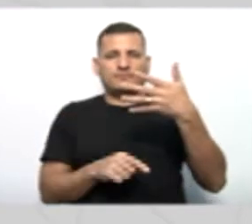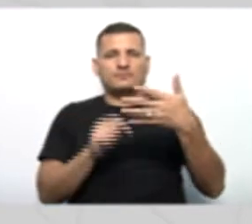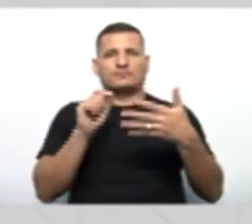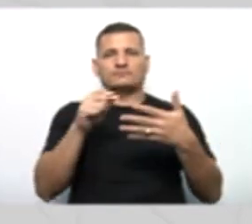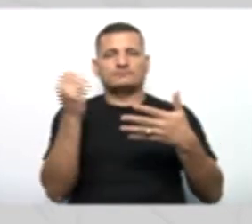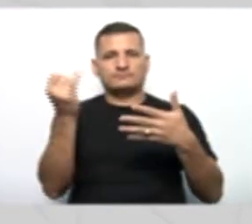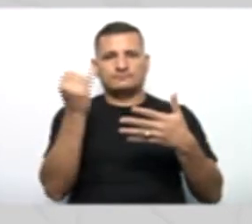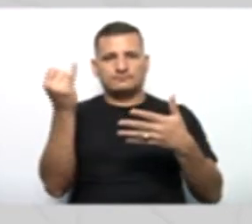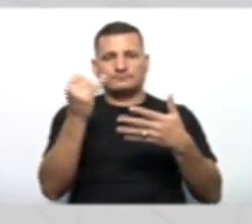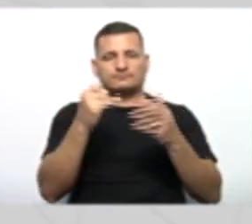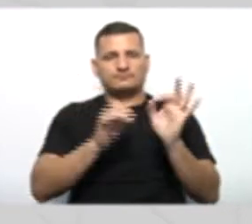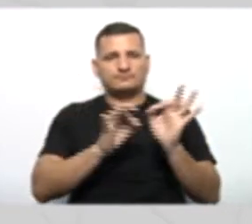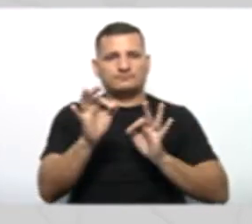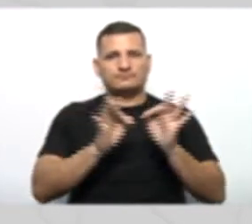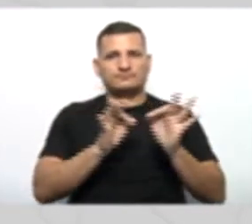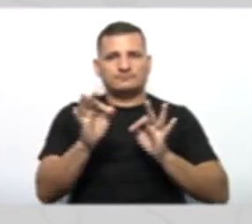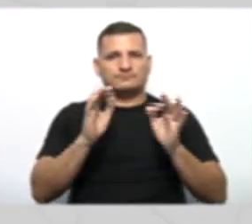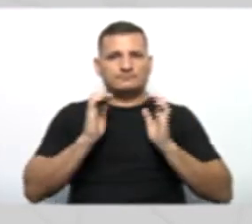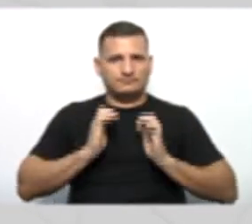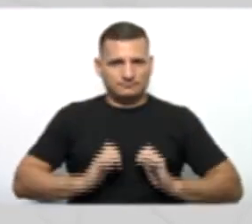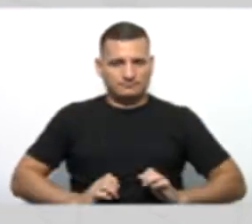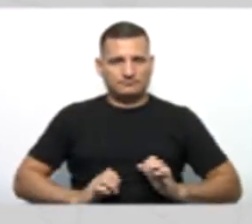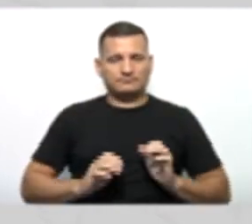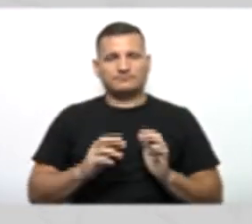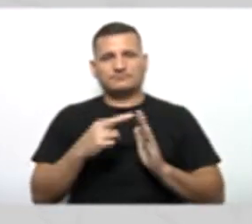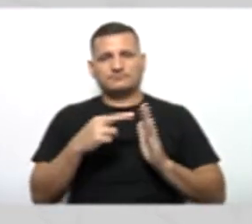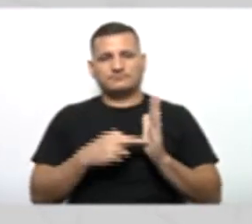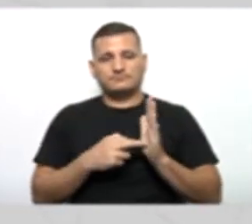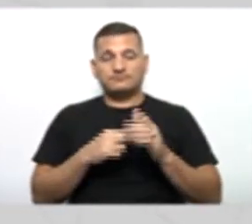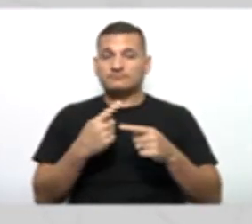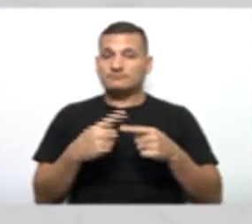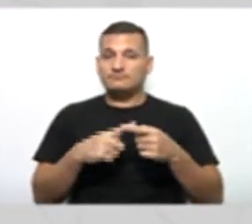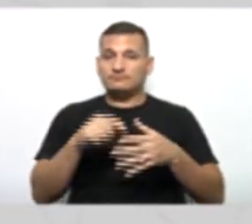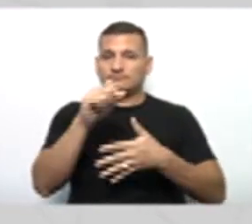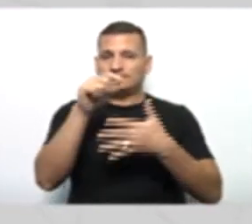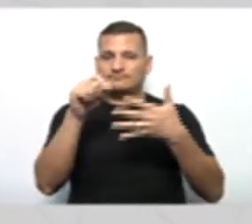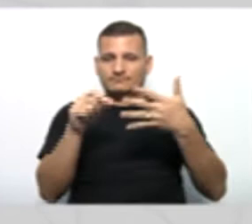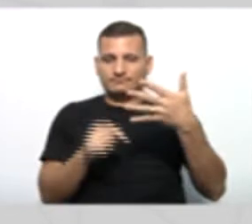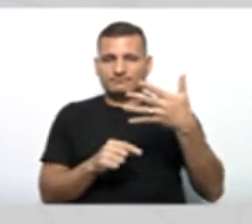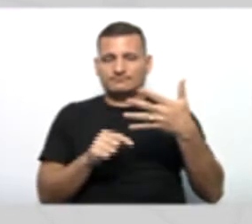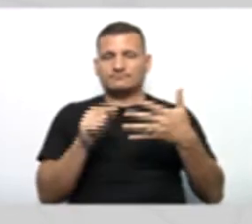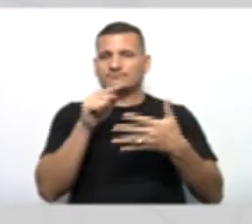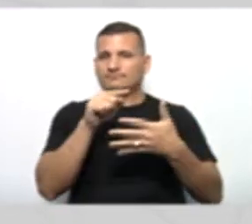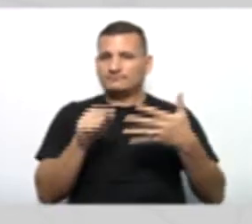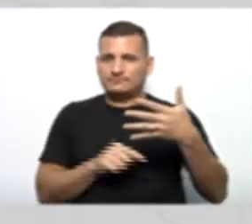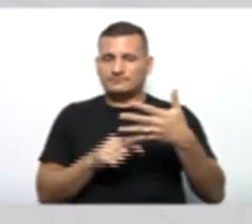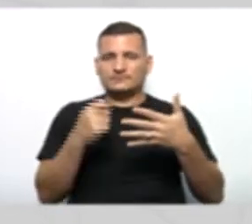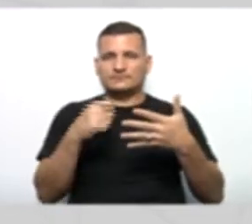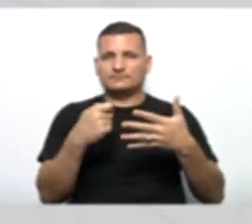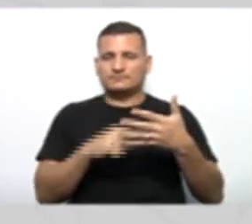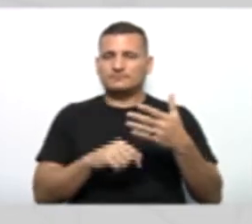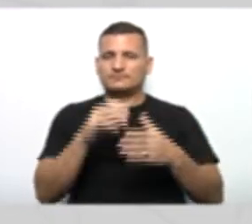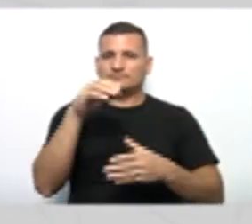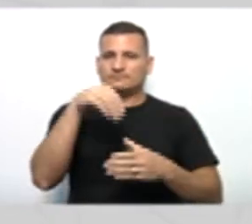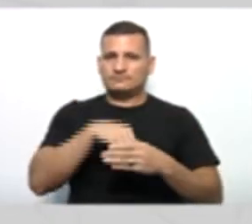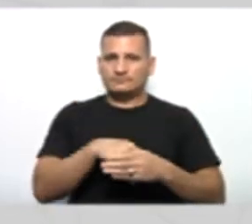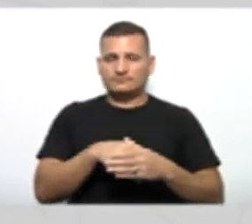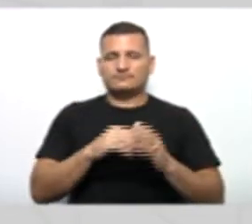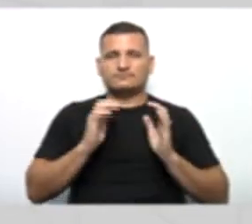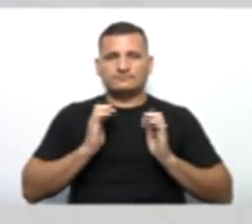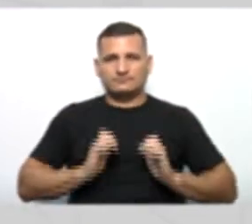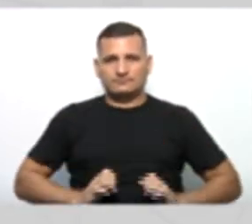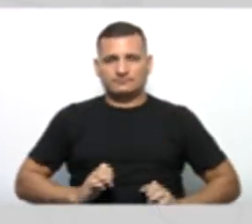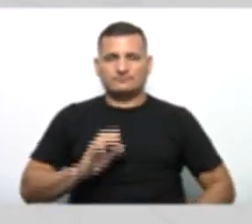código de ética muita atenção porque esses itens eles deverão compor o código de